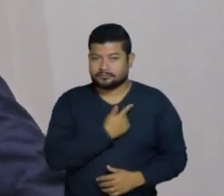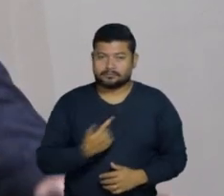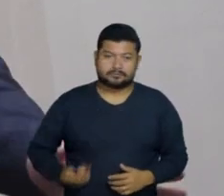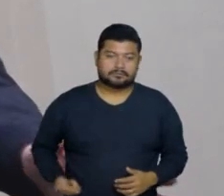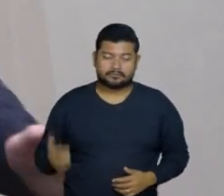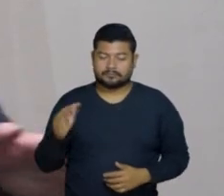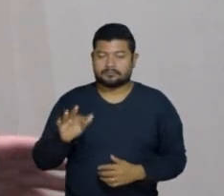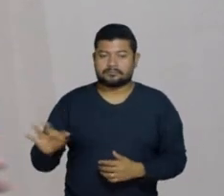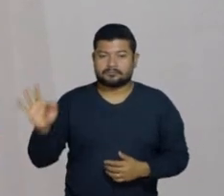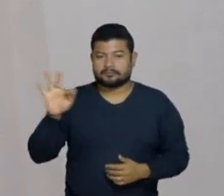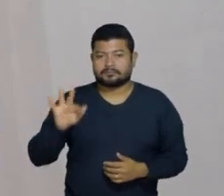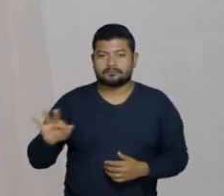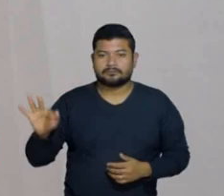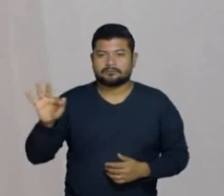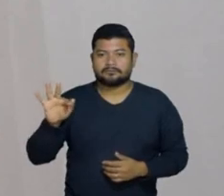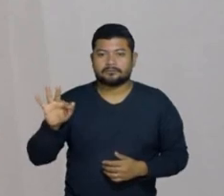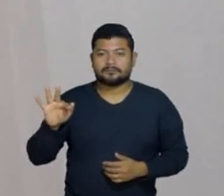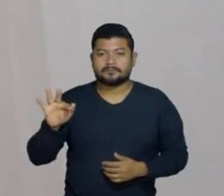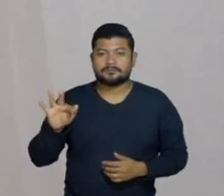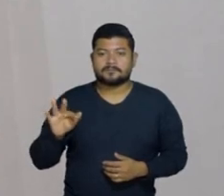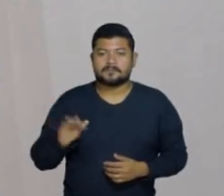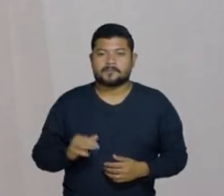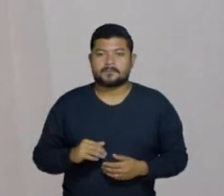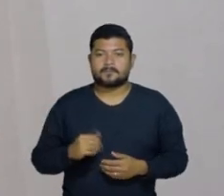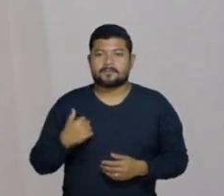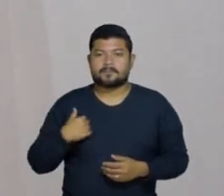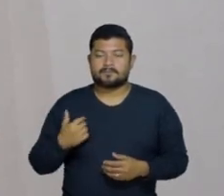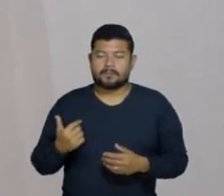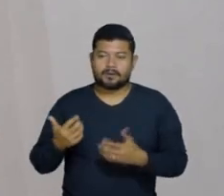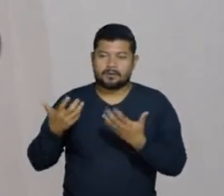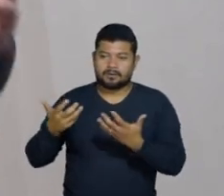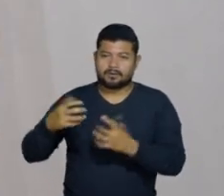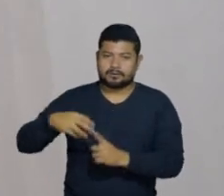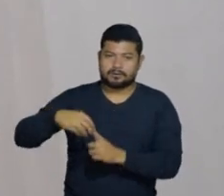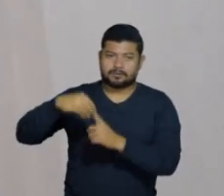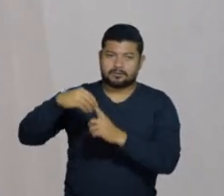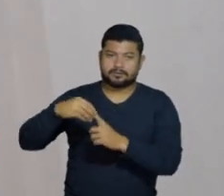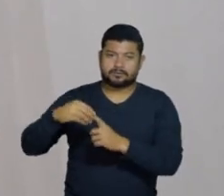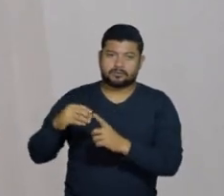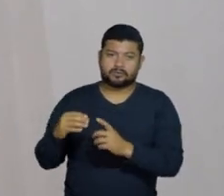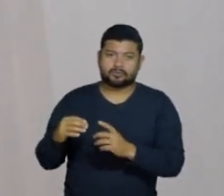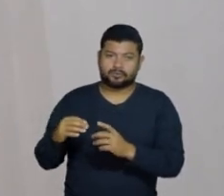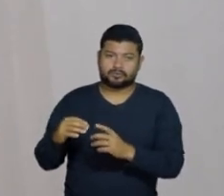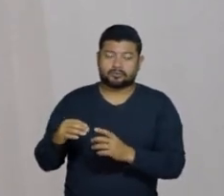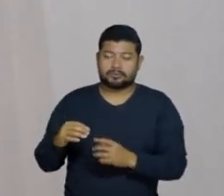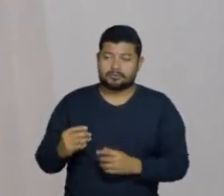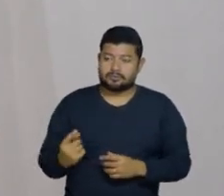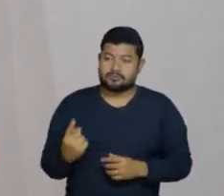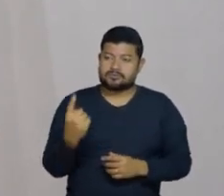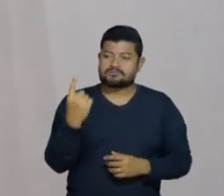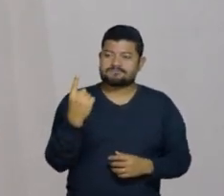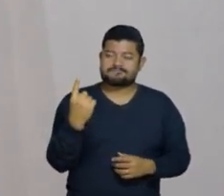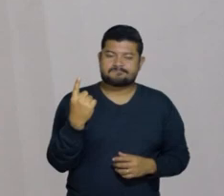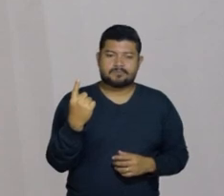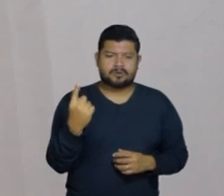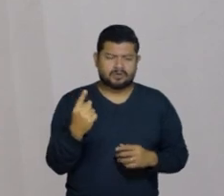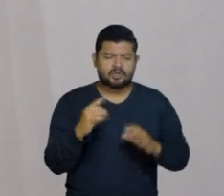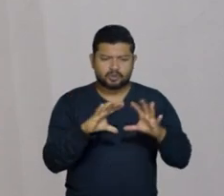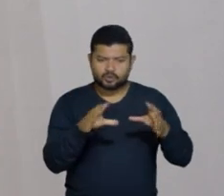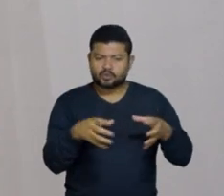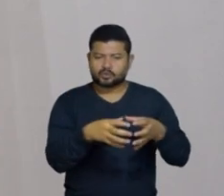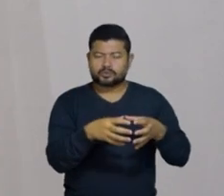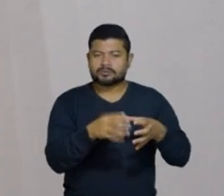e entre eles destacar aqui, todos foram importantes, mas